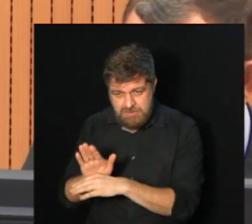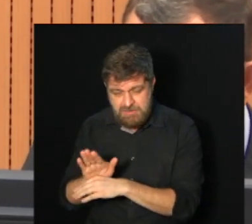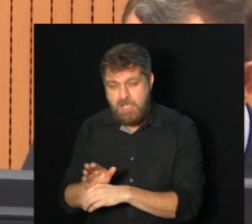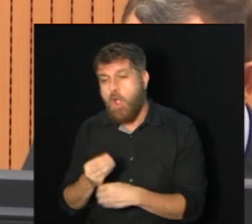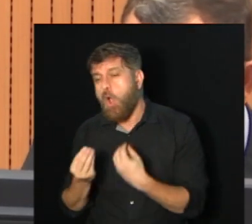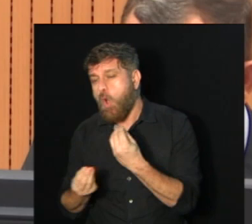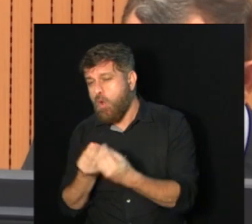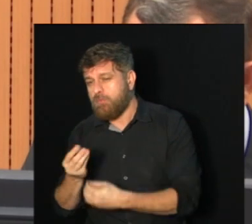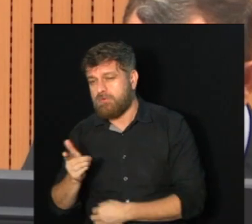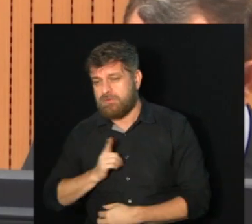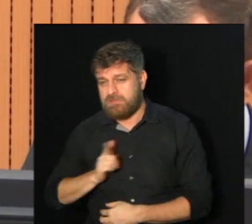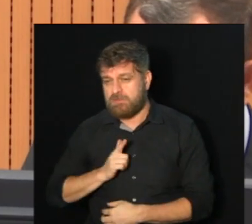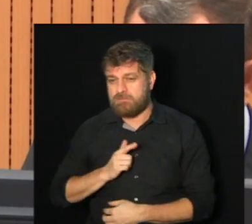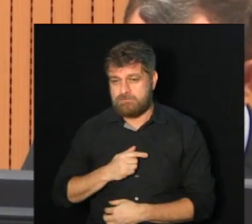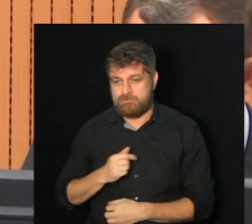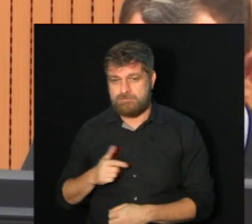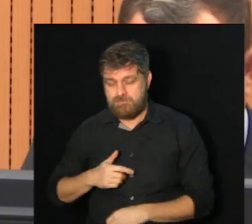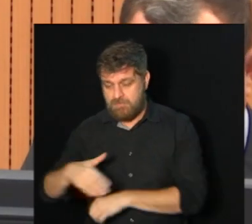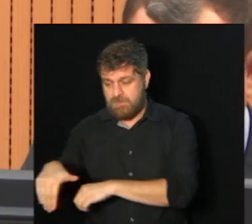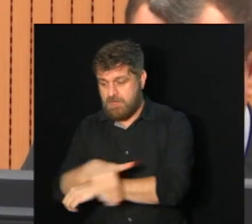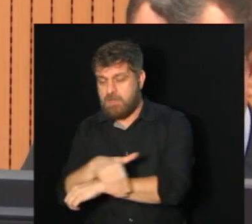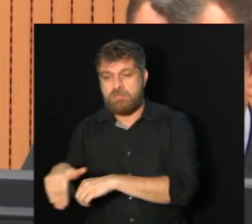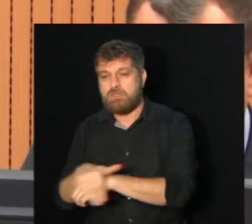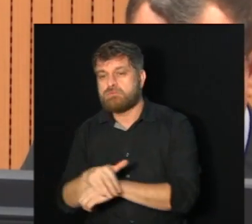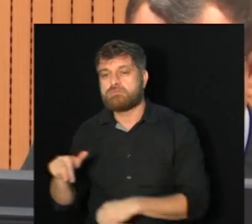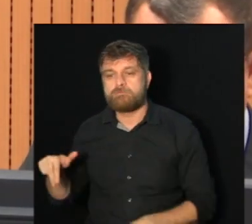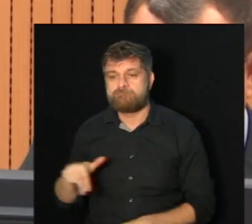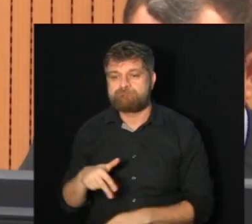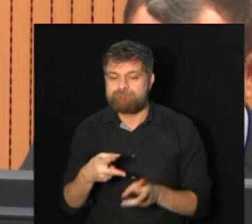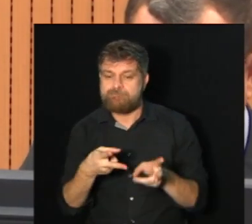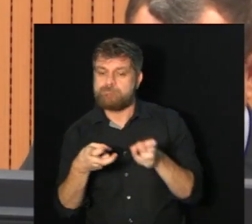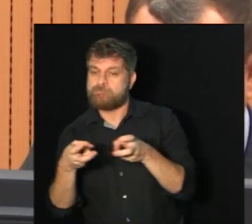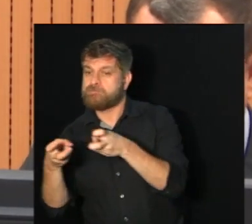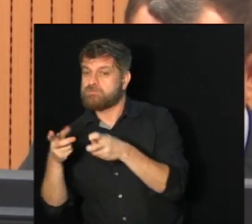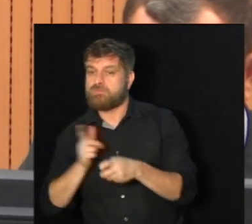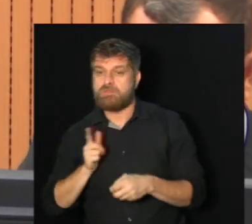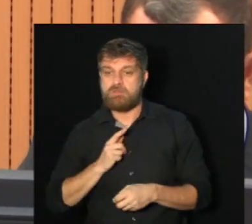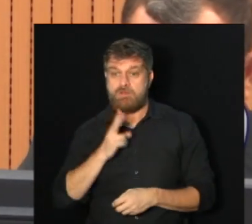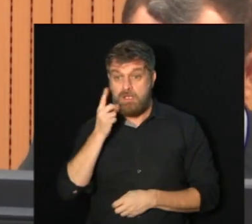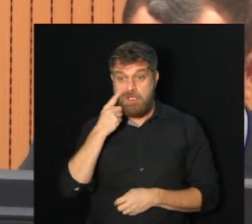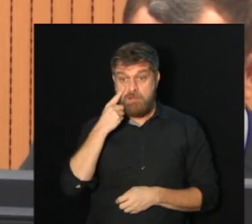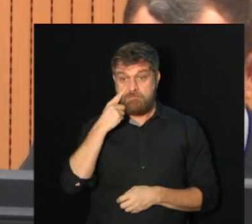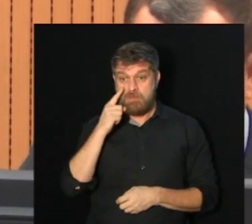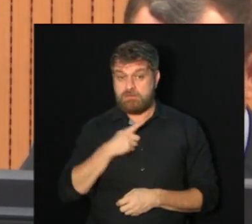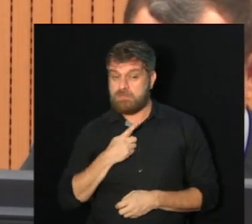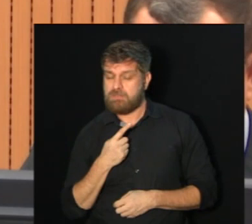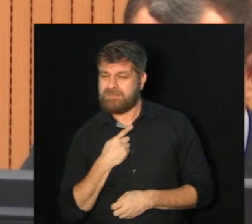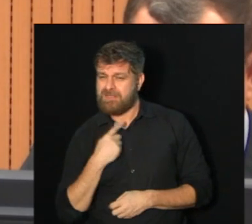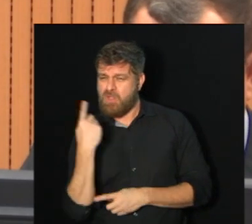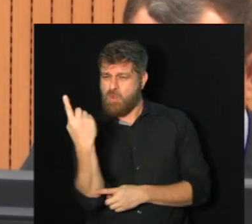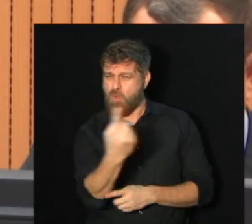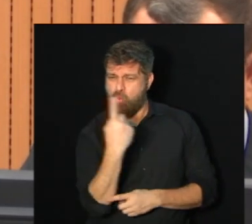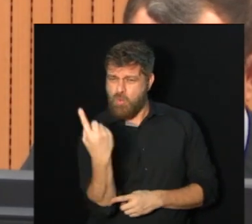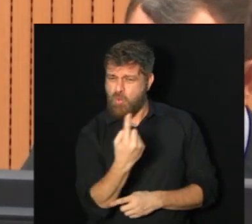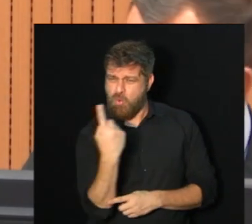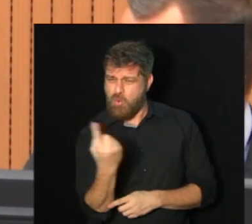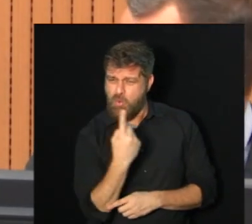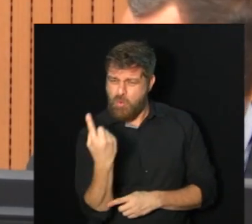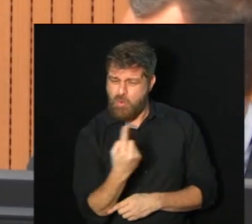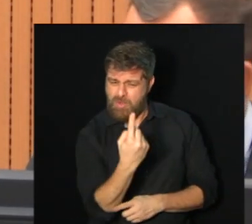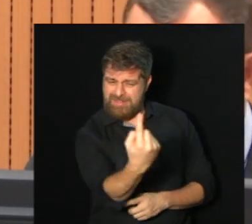de estar nas ruas, estar nas estradas, vendo se existe a aproximação de algum